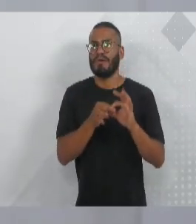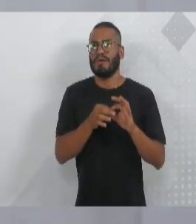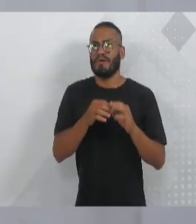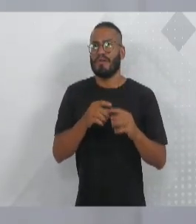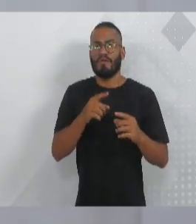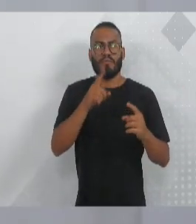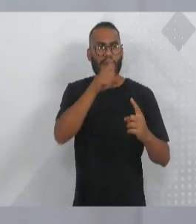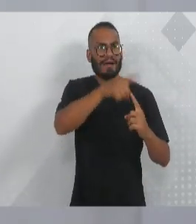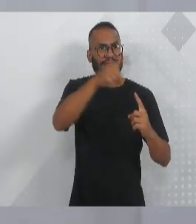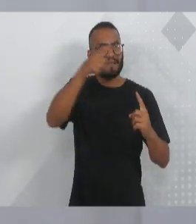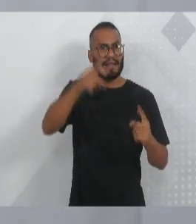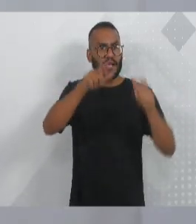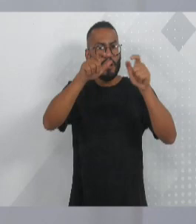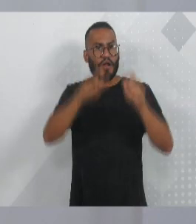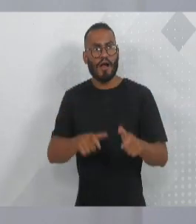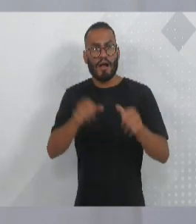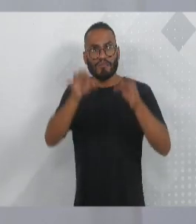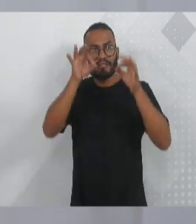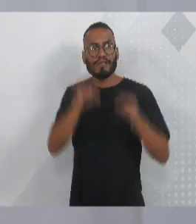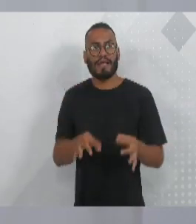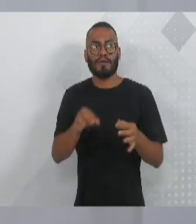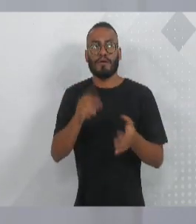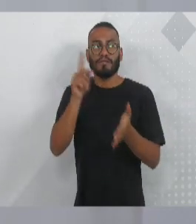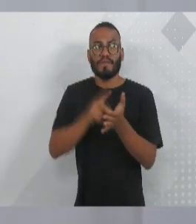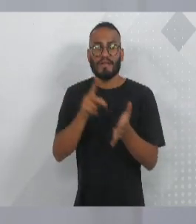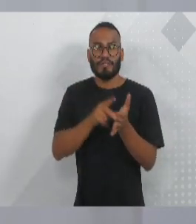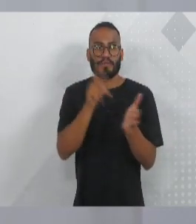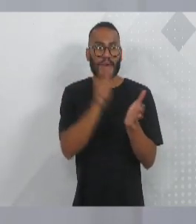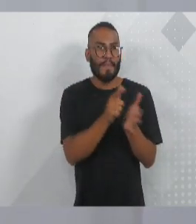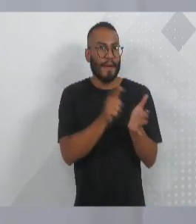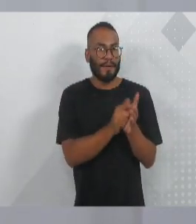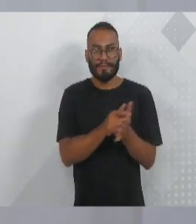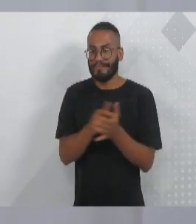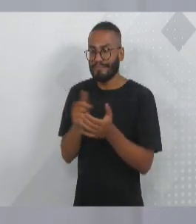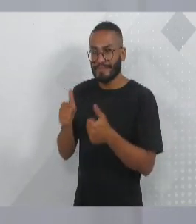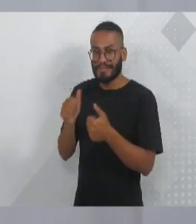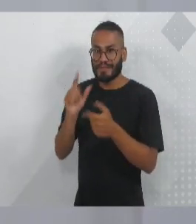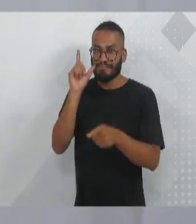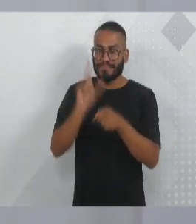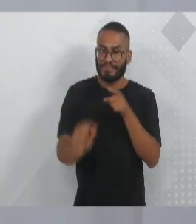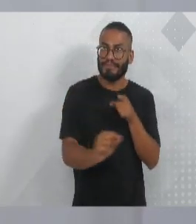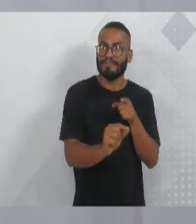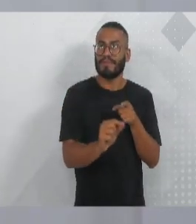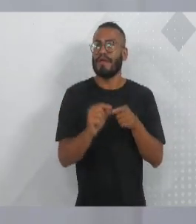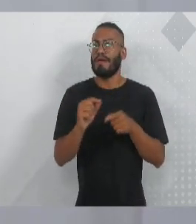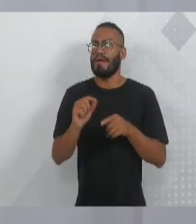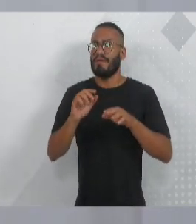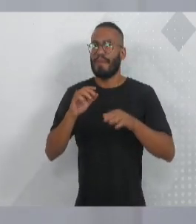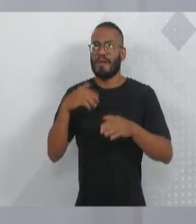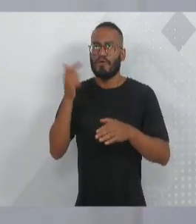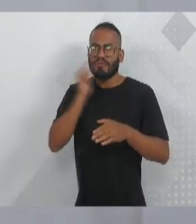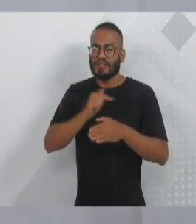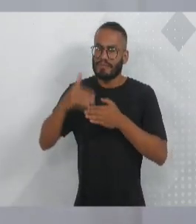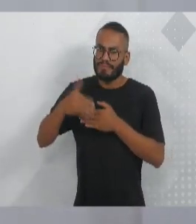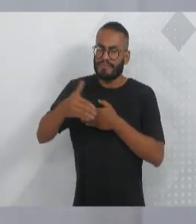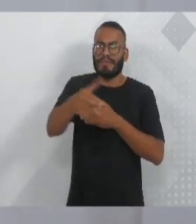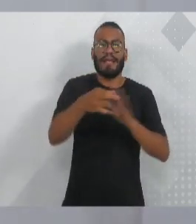coloca uma antena no individo local para que realmente saia do Papel esse sonho e não fica essa novela empurrando todos os anos é requerimento e requerimento obrigado senhor